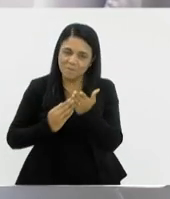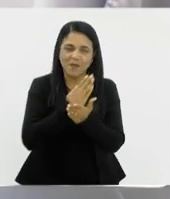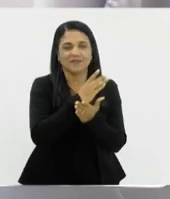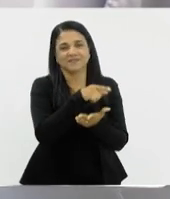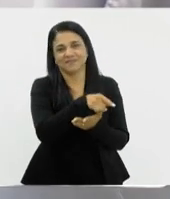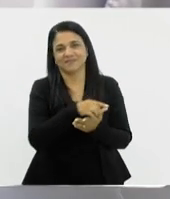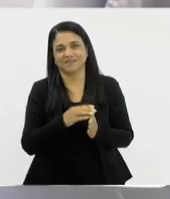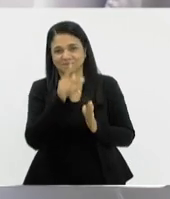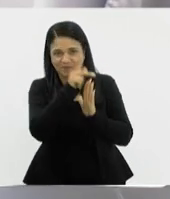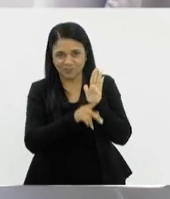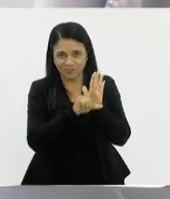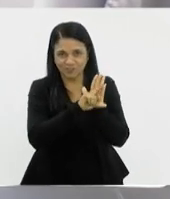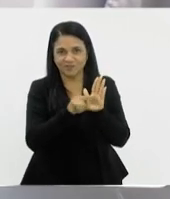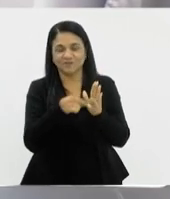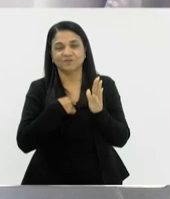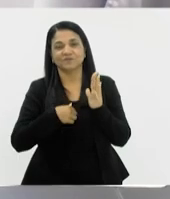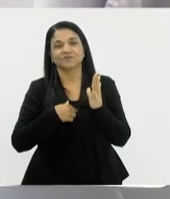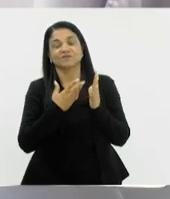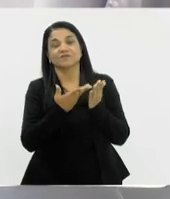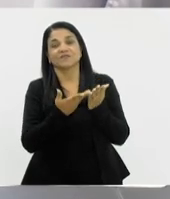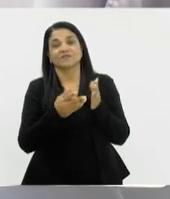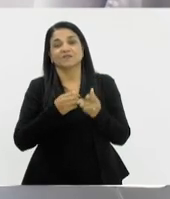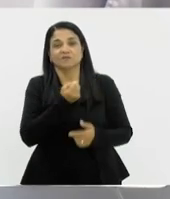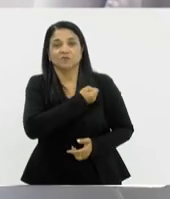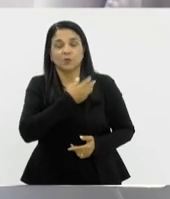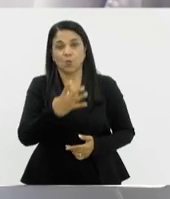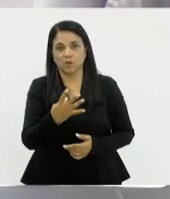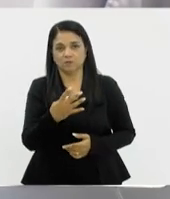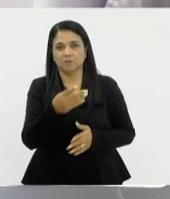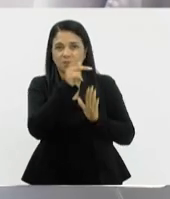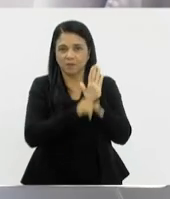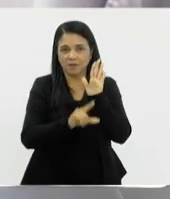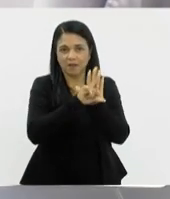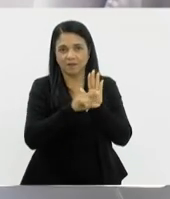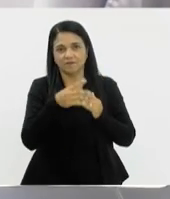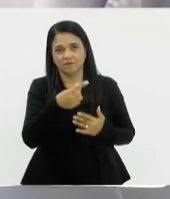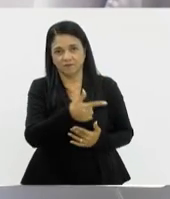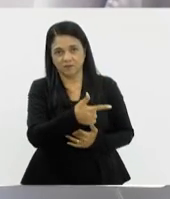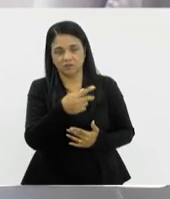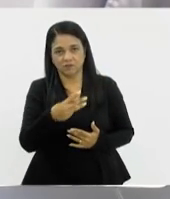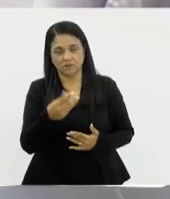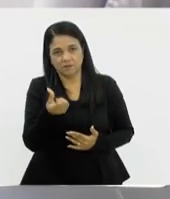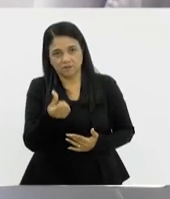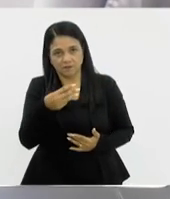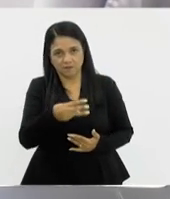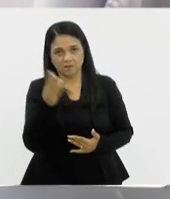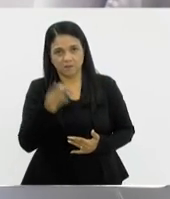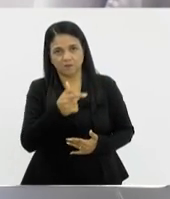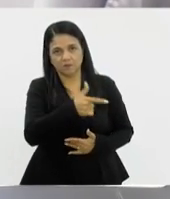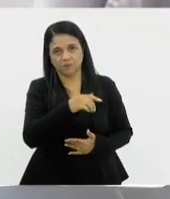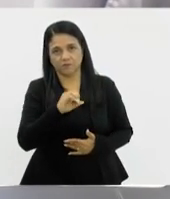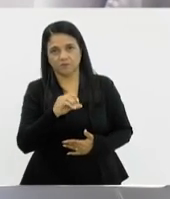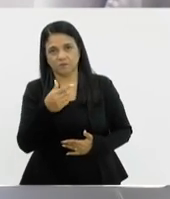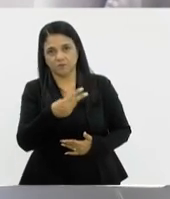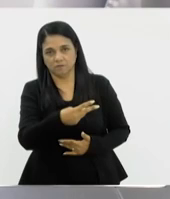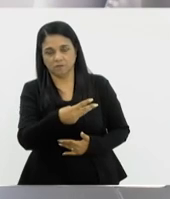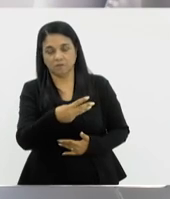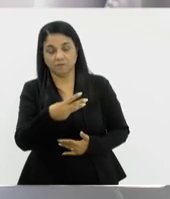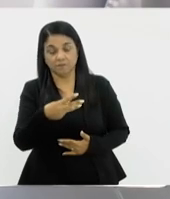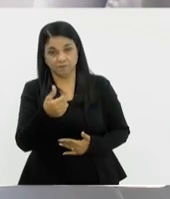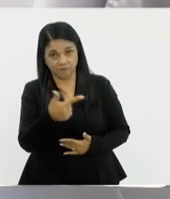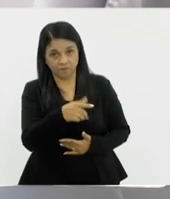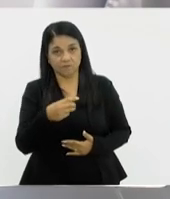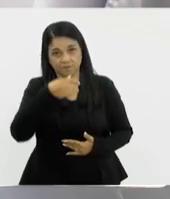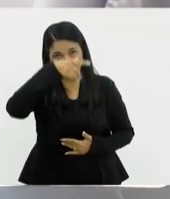Então, o 3 retirado de pauta, vamos ao item 4. Projeto de lei 2363 de 23, de autoria do deputado Fred Pacheco, que altera